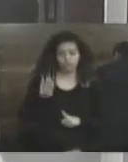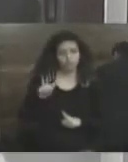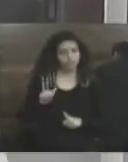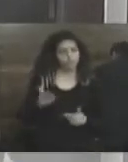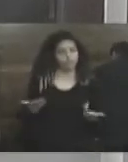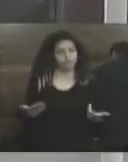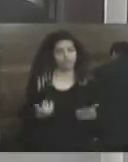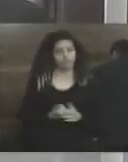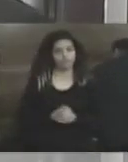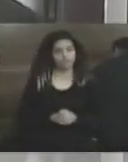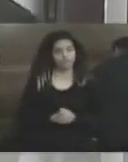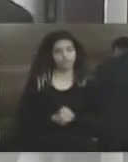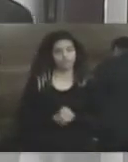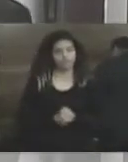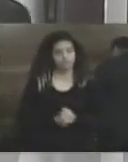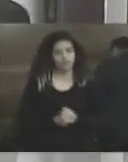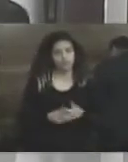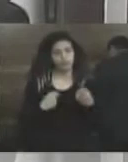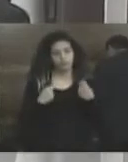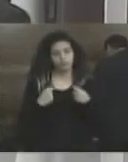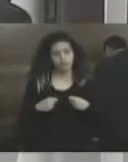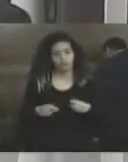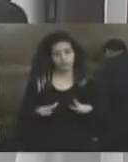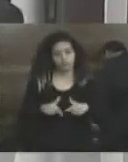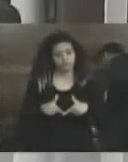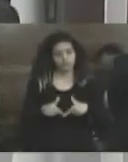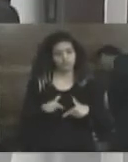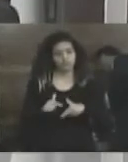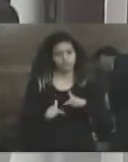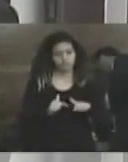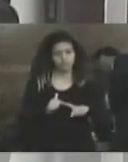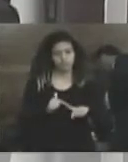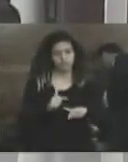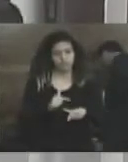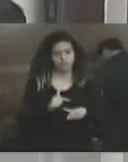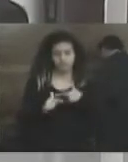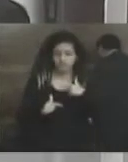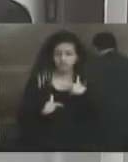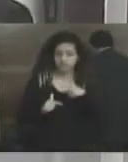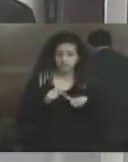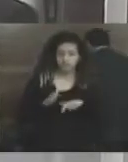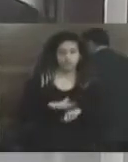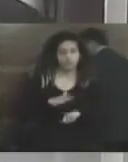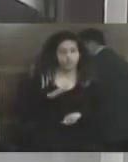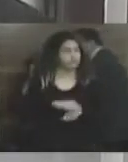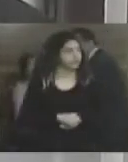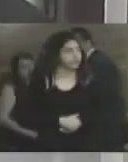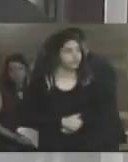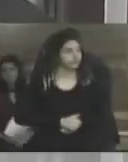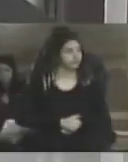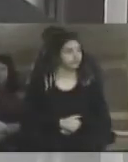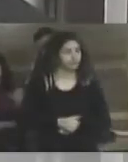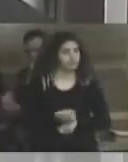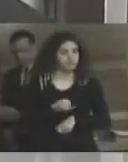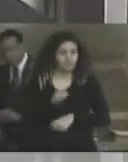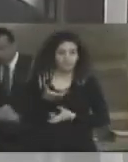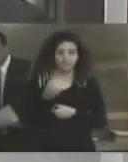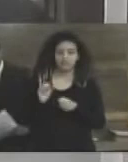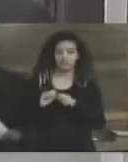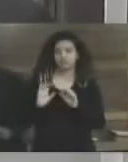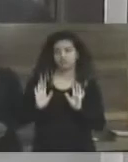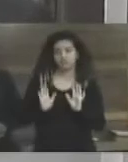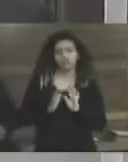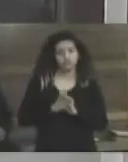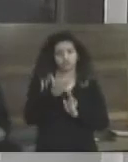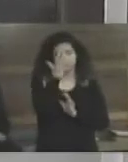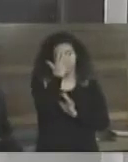pouco. Então, é preciso que se mobilize, que se empenhe mais, para que isso possa acontecer. Se quiser, faz, vereador.